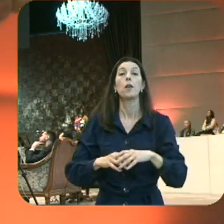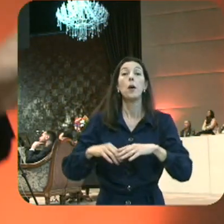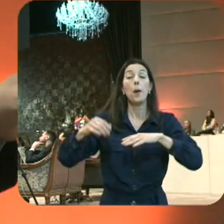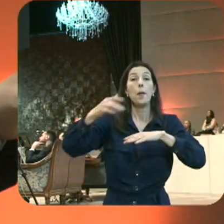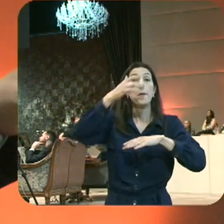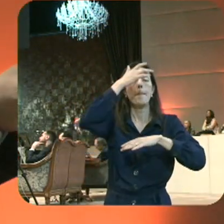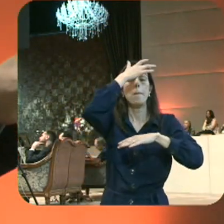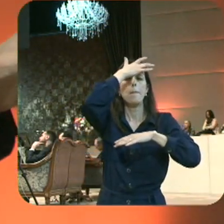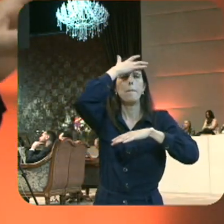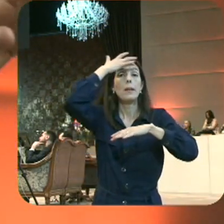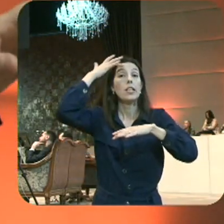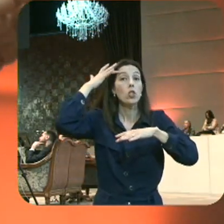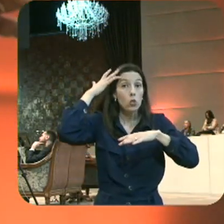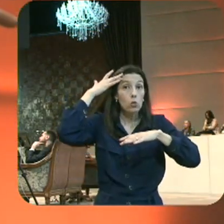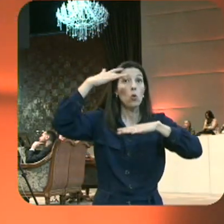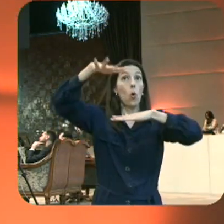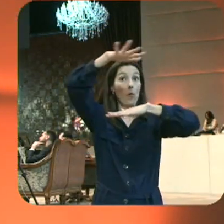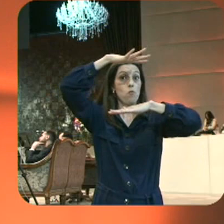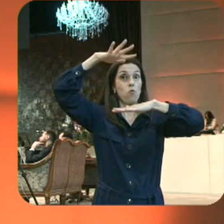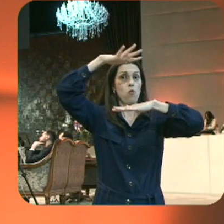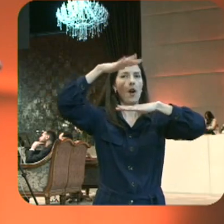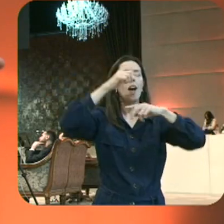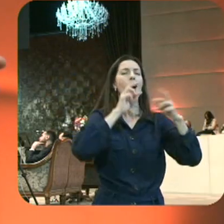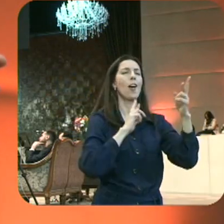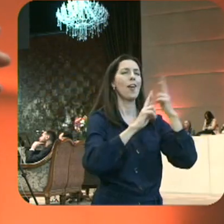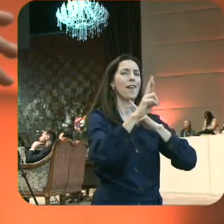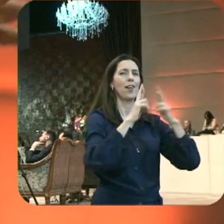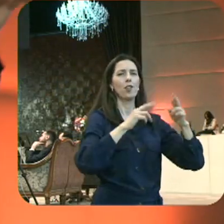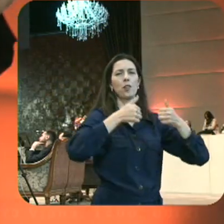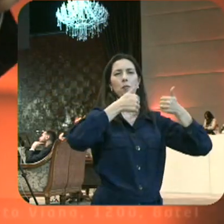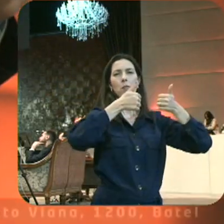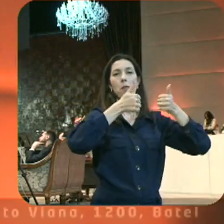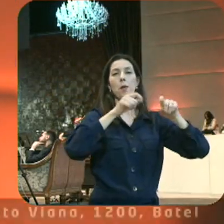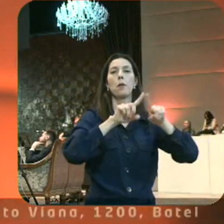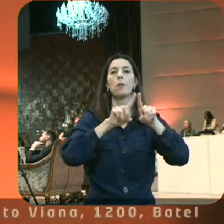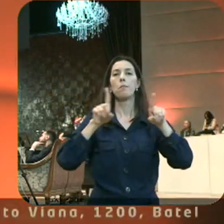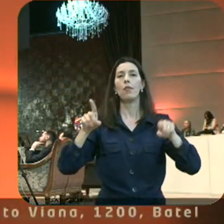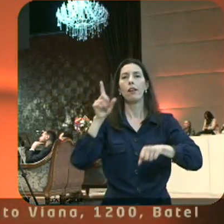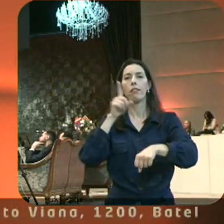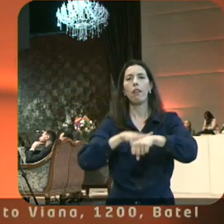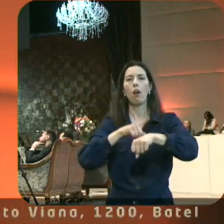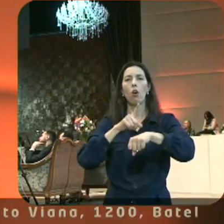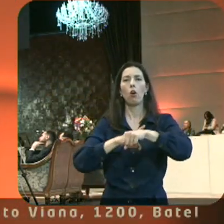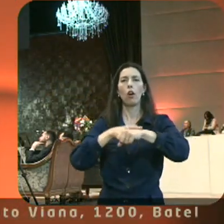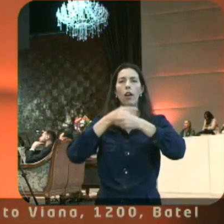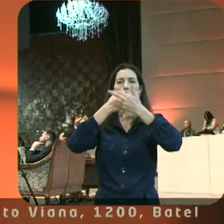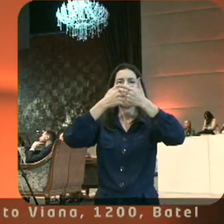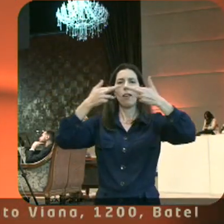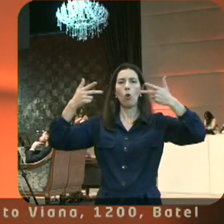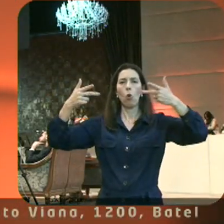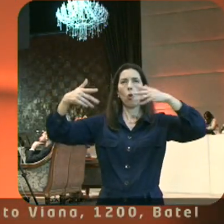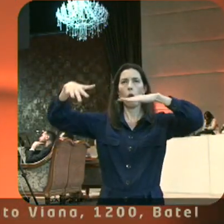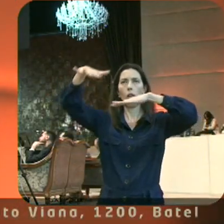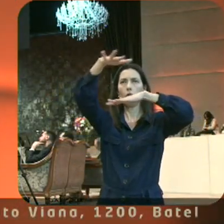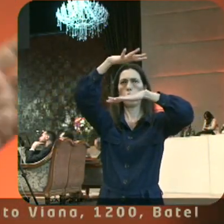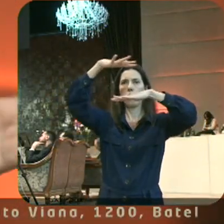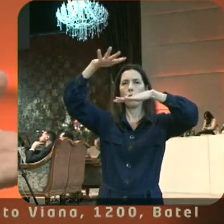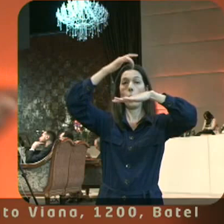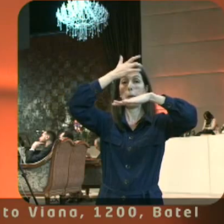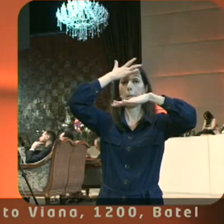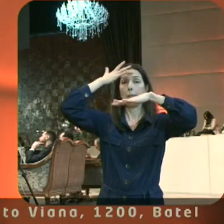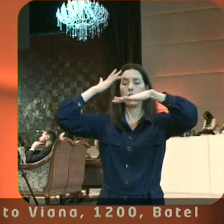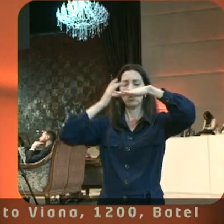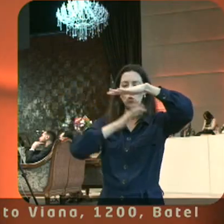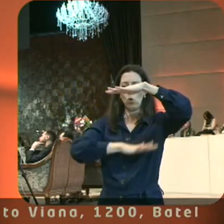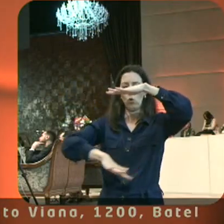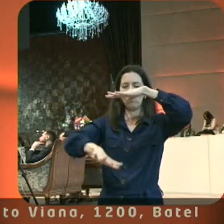quando coisas valem mais do que pessoas, começa a se quebrar os relacionamentos. E com